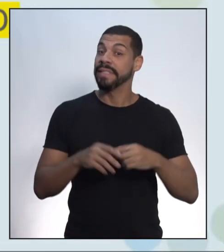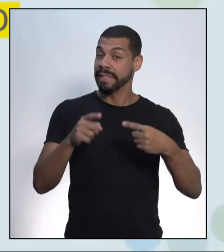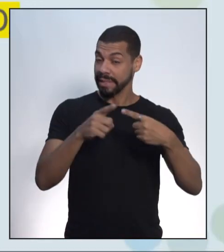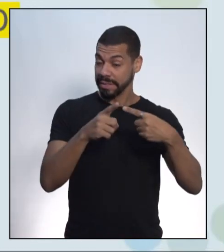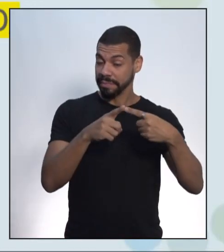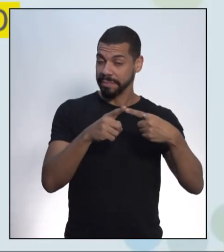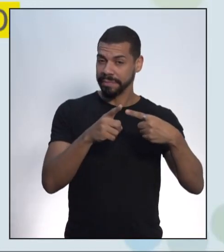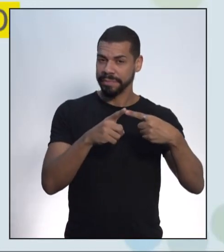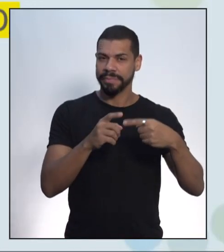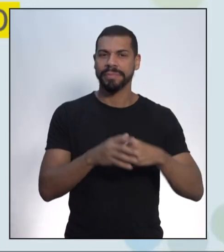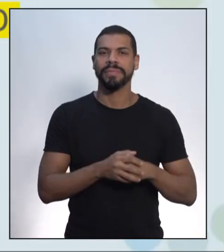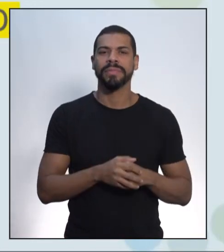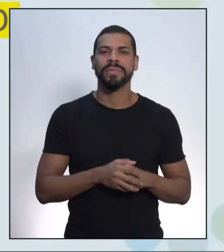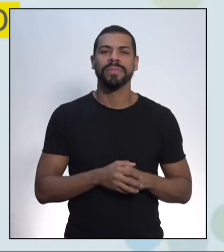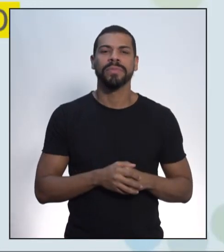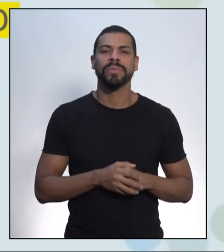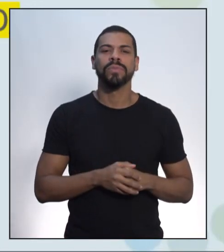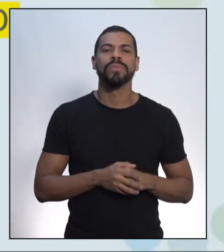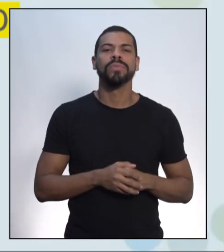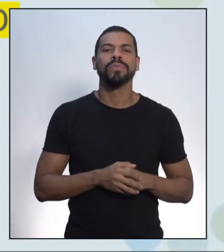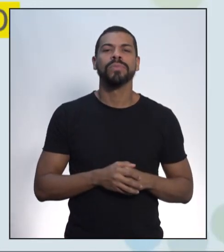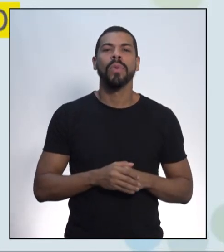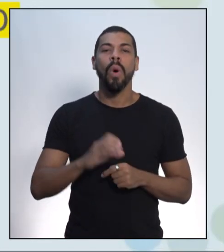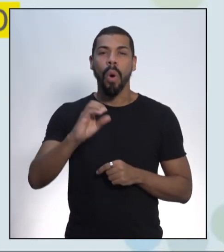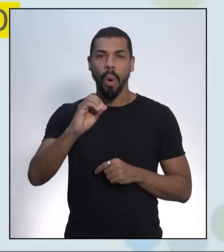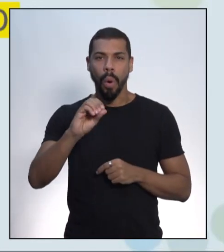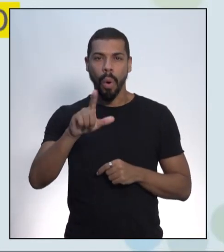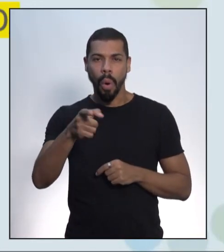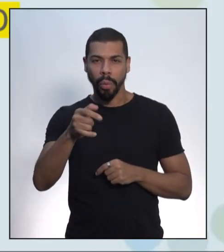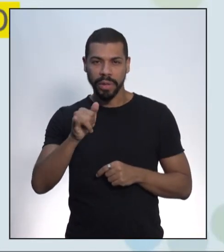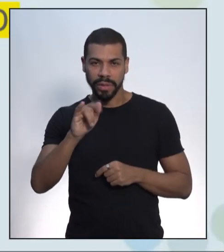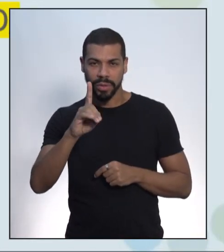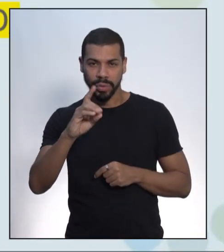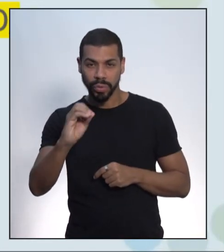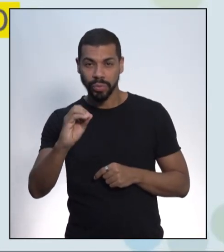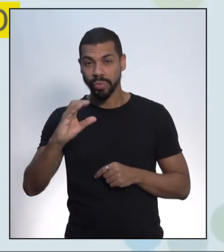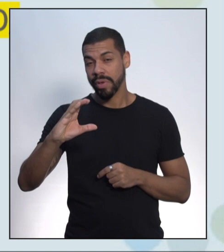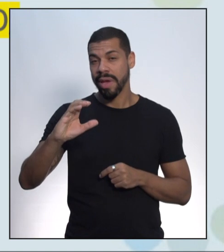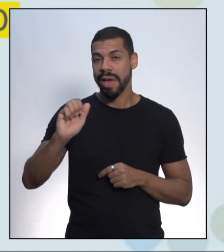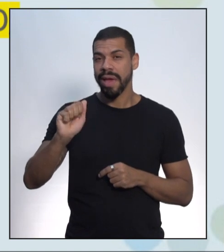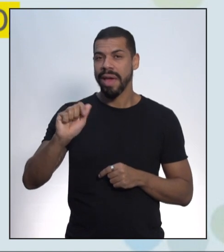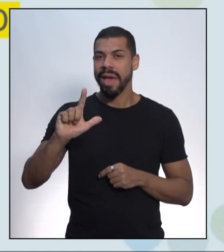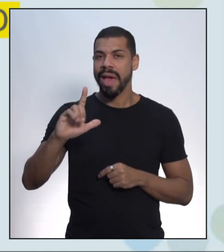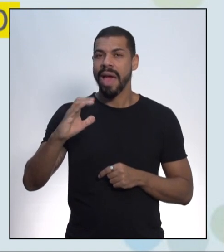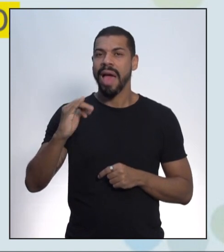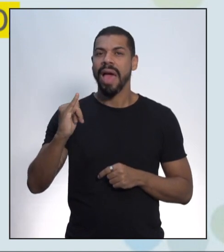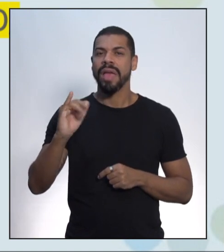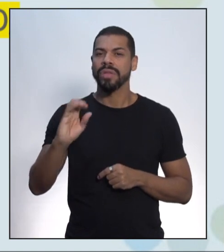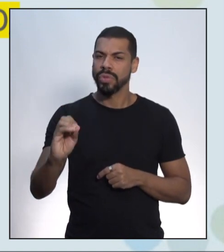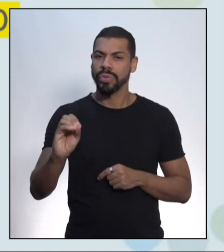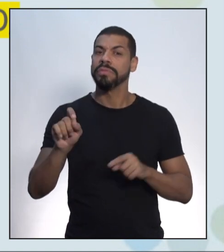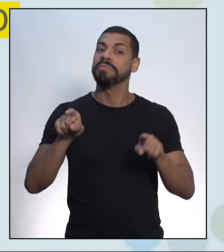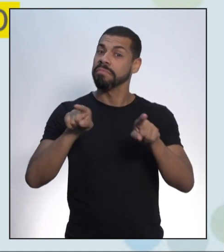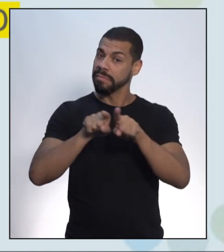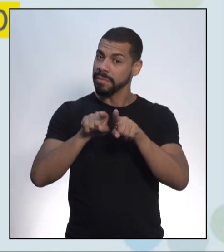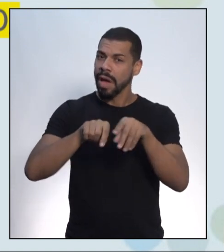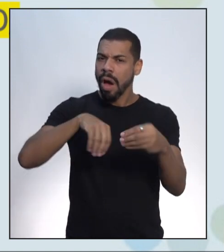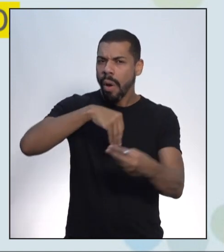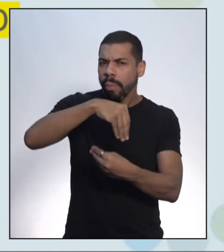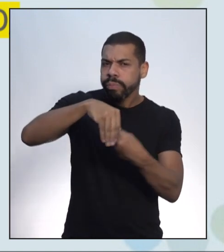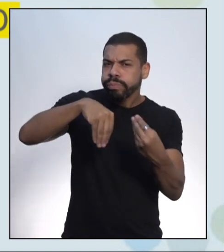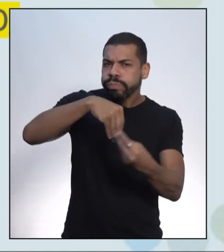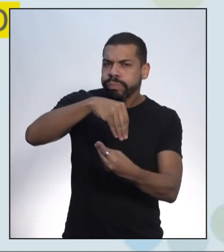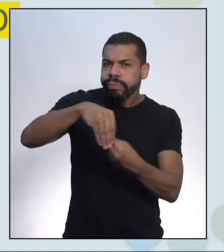obtenção do hidróxido de cálcio, que foi na adição do óxido de cálcio, mais o ácido sulfúrico, que estava já